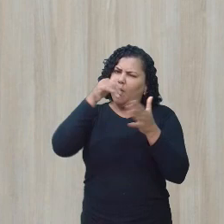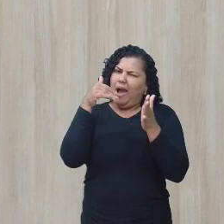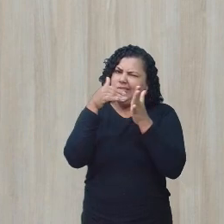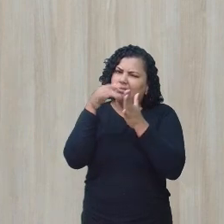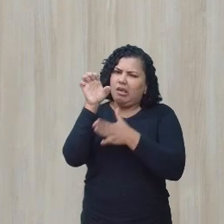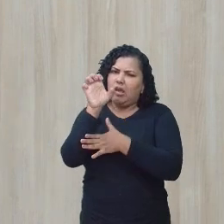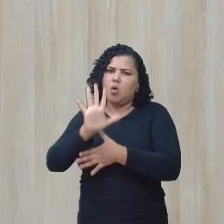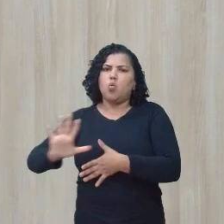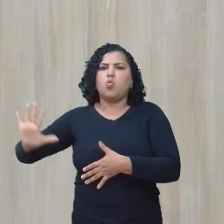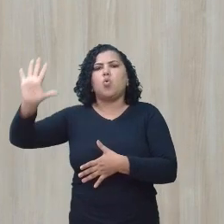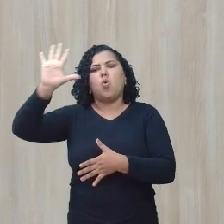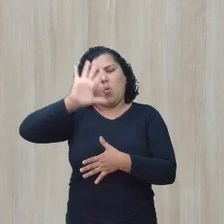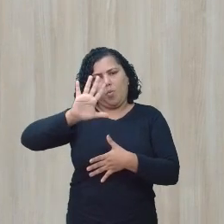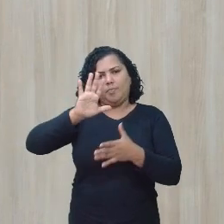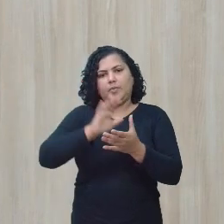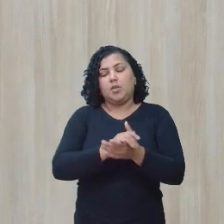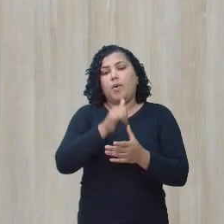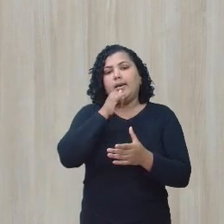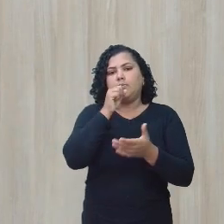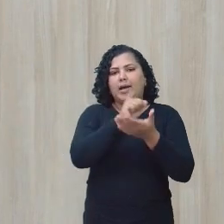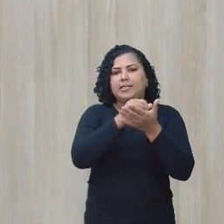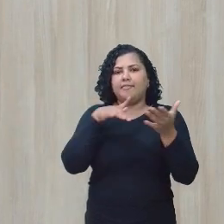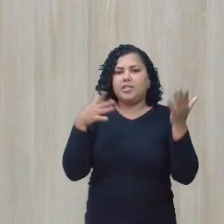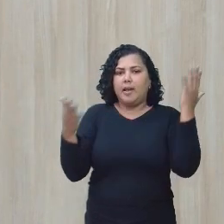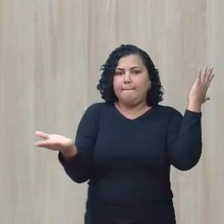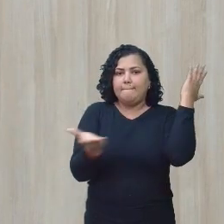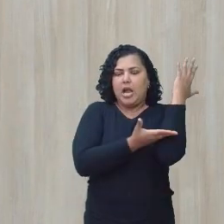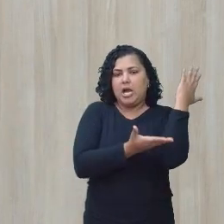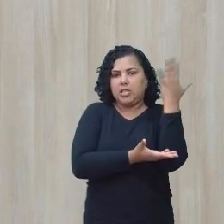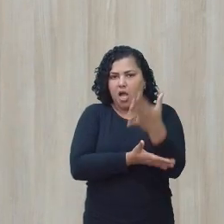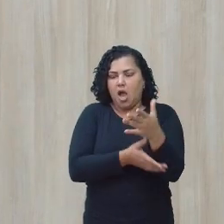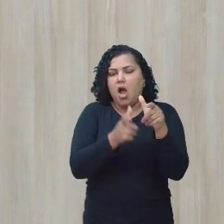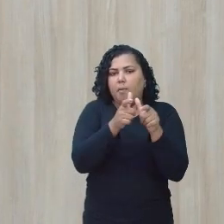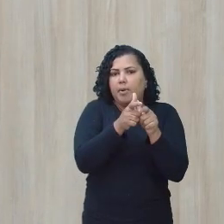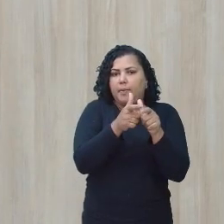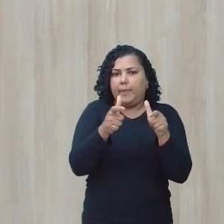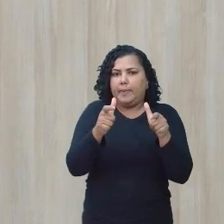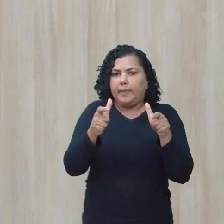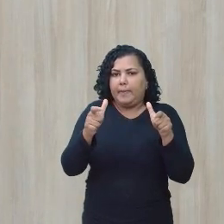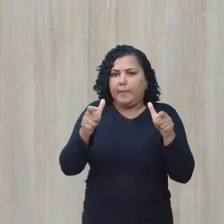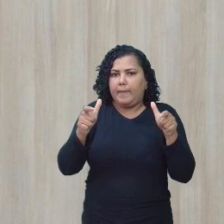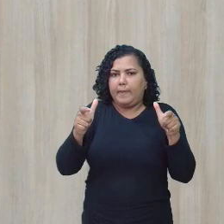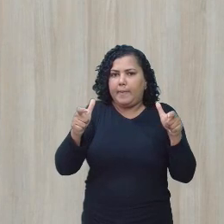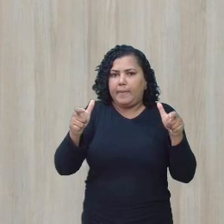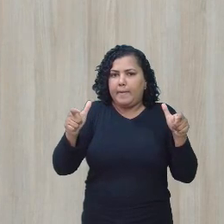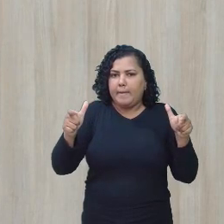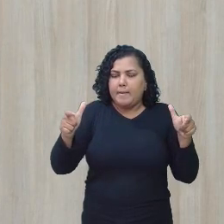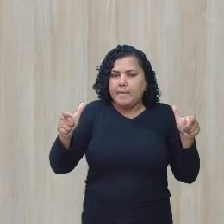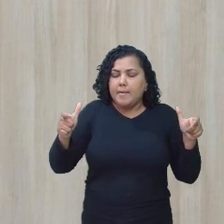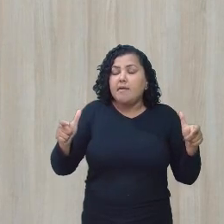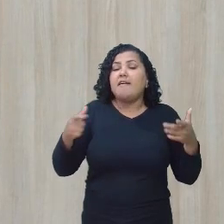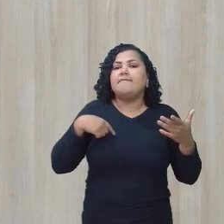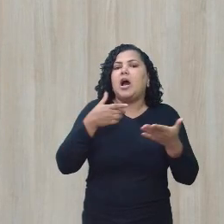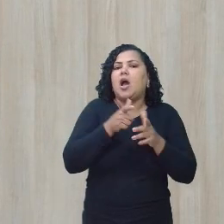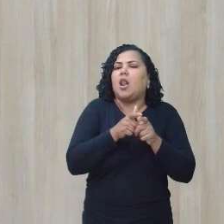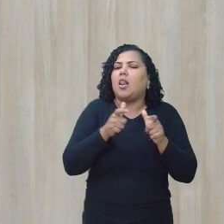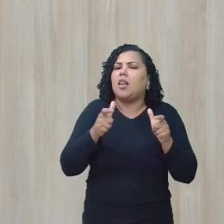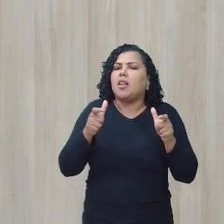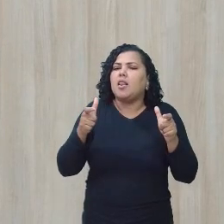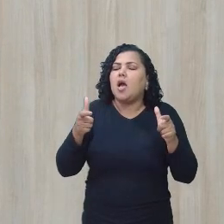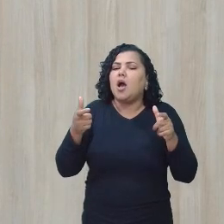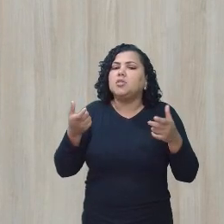cresce a atividade açucareira no Brasil, cresce também, né, o comércio de pessoas escravizadas. E são dois comércios que vão ali se